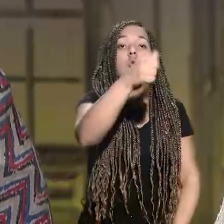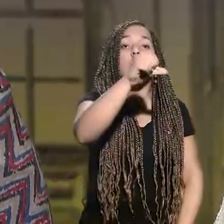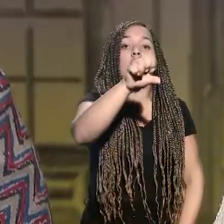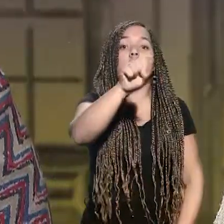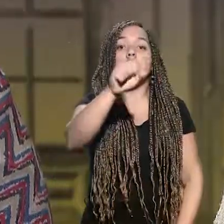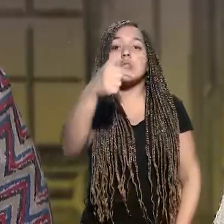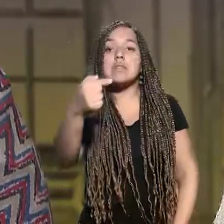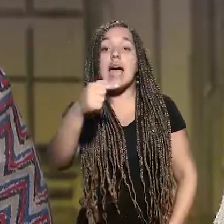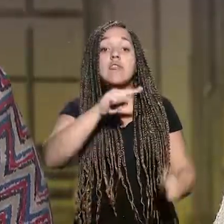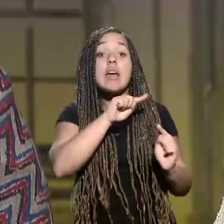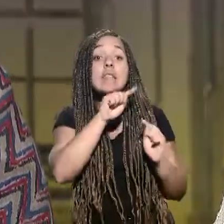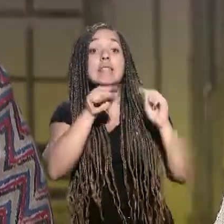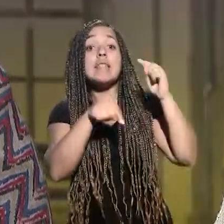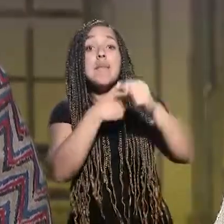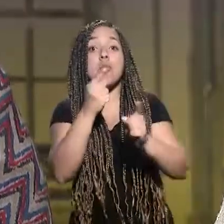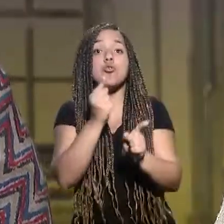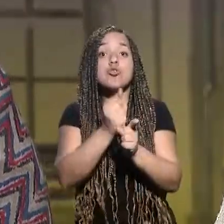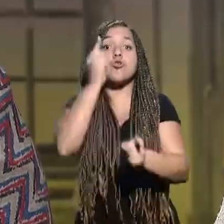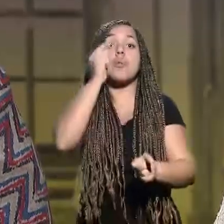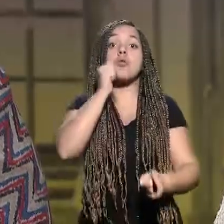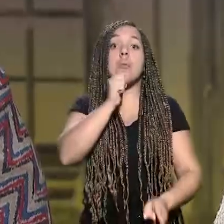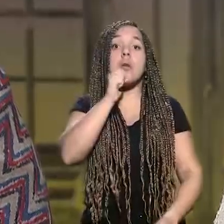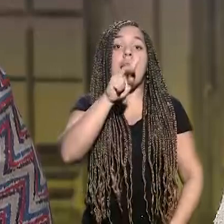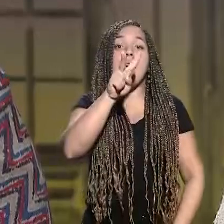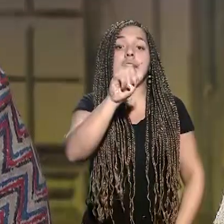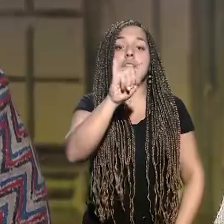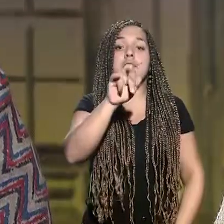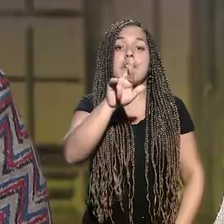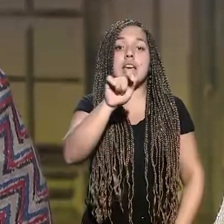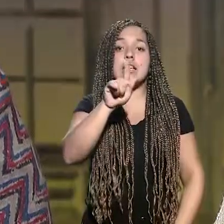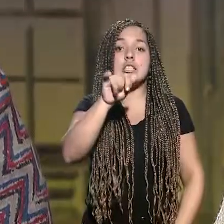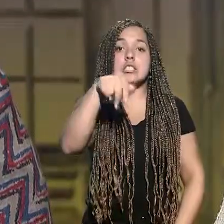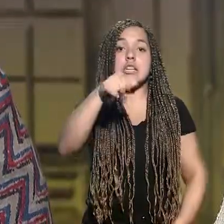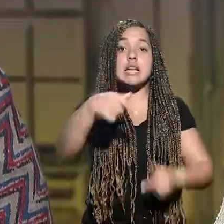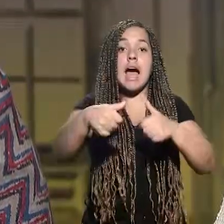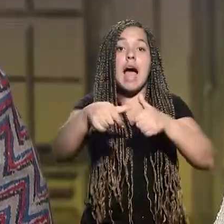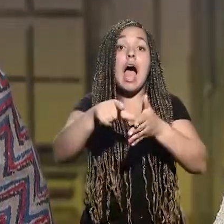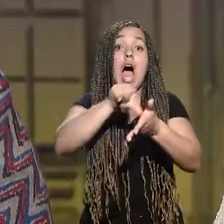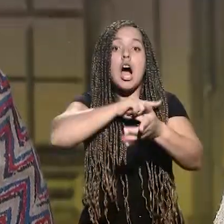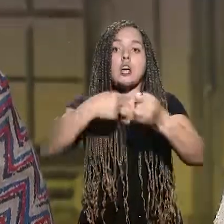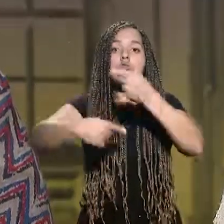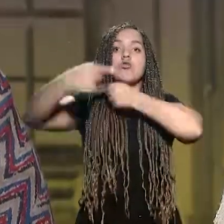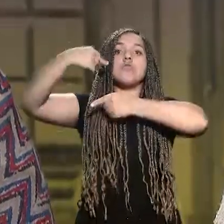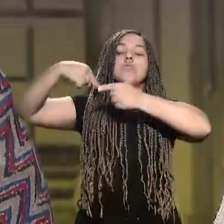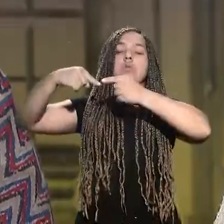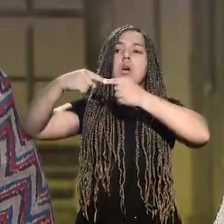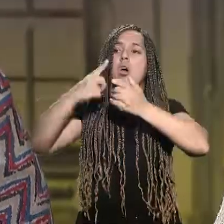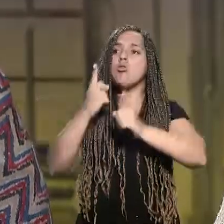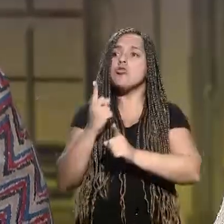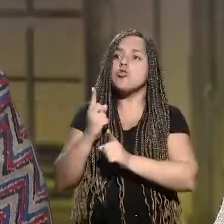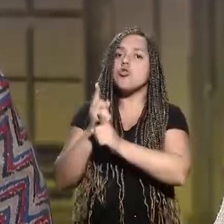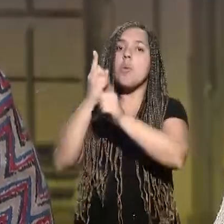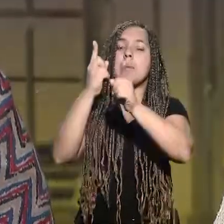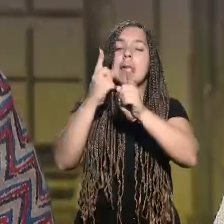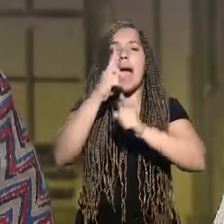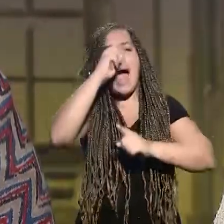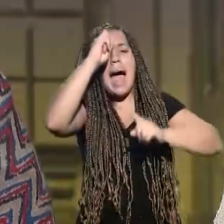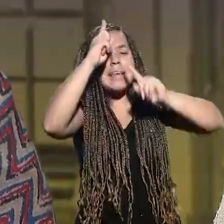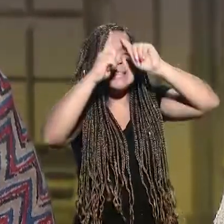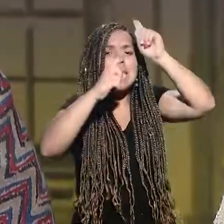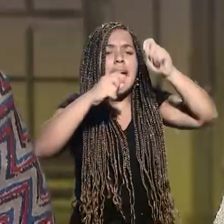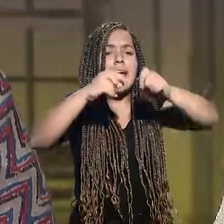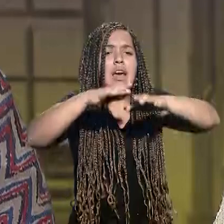E aí, recentemente, ter descoberto Virgínia Bicudo, eu falei, gente, a ideia dos nossos passos